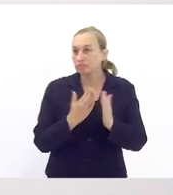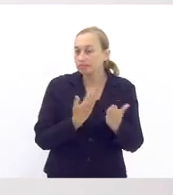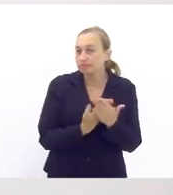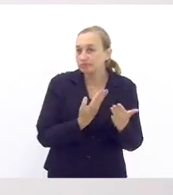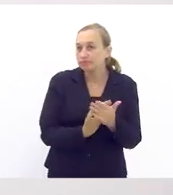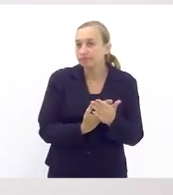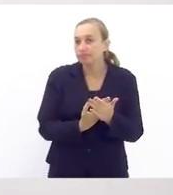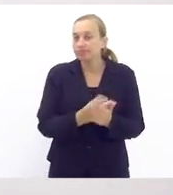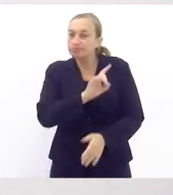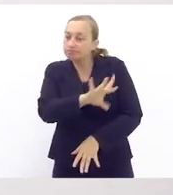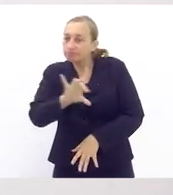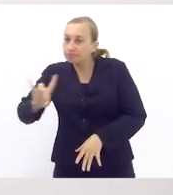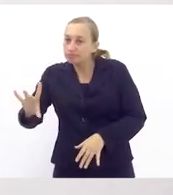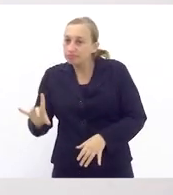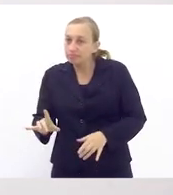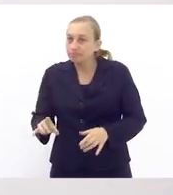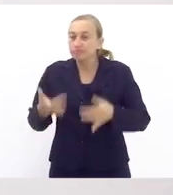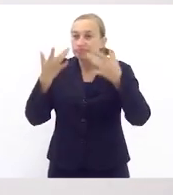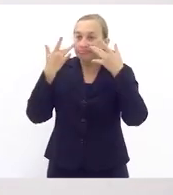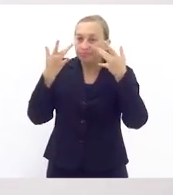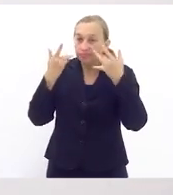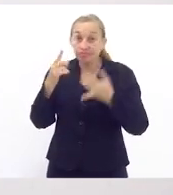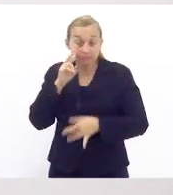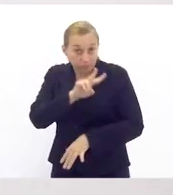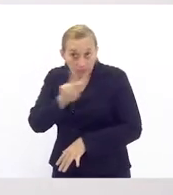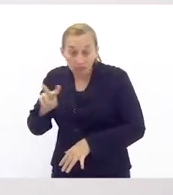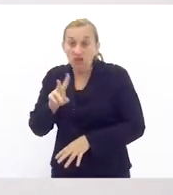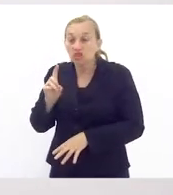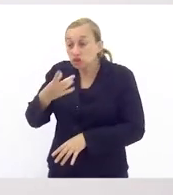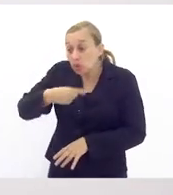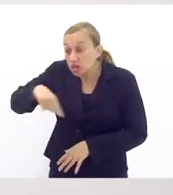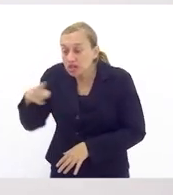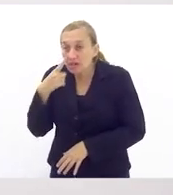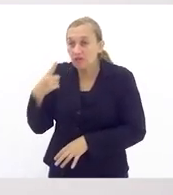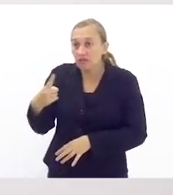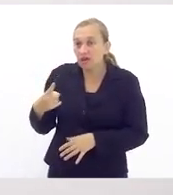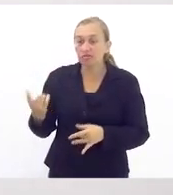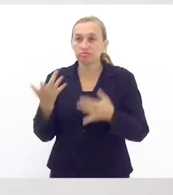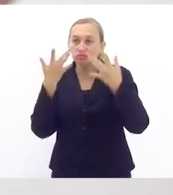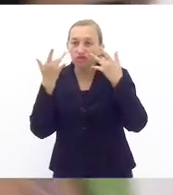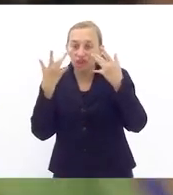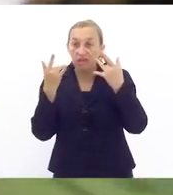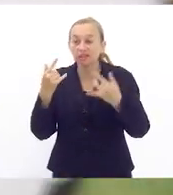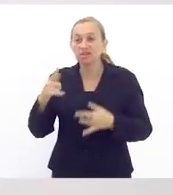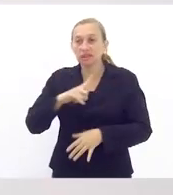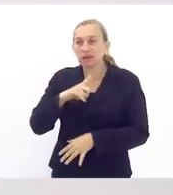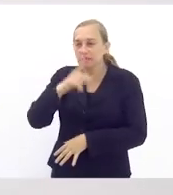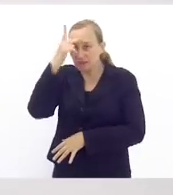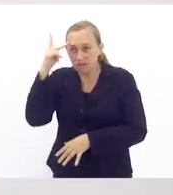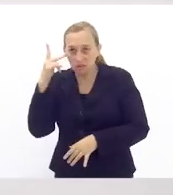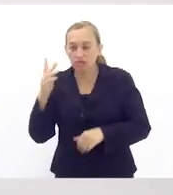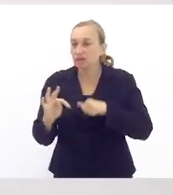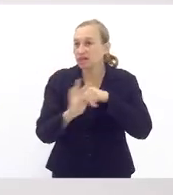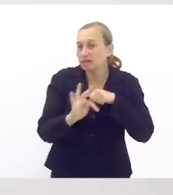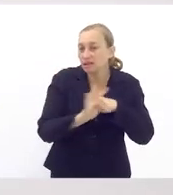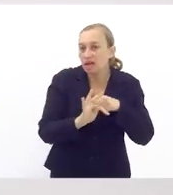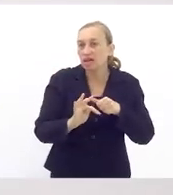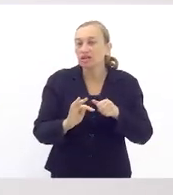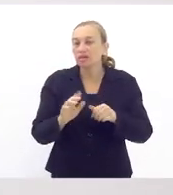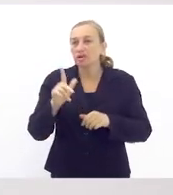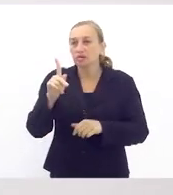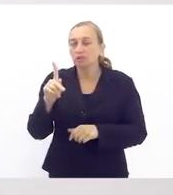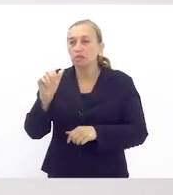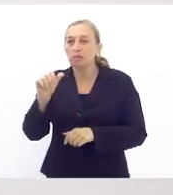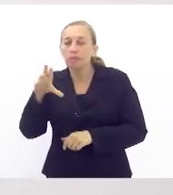em cada espetáculo que vocês estão vendo por aí é só ir assistir um espetáculo que tem gente na técnica Tem gente no palco que saiu